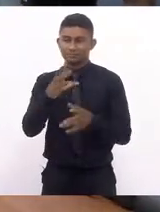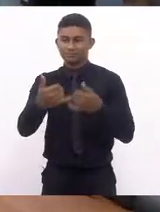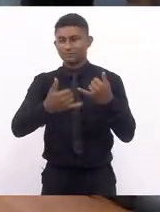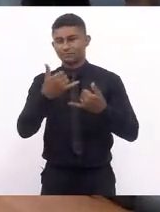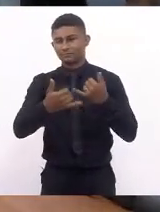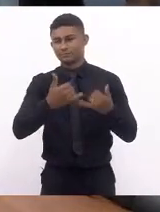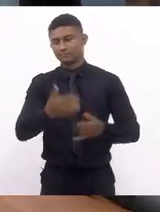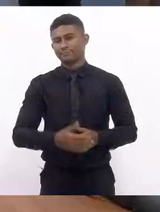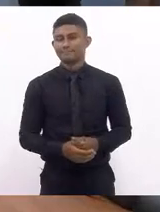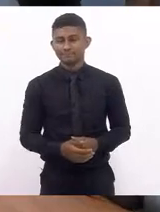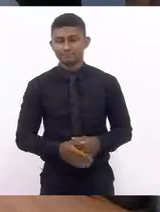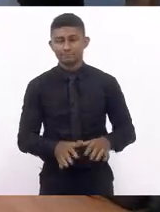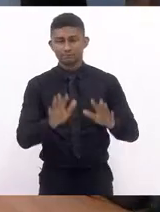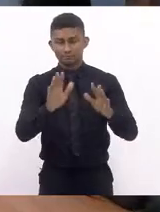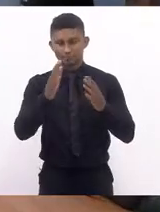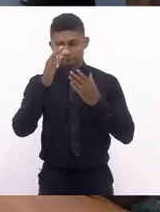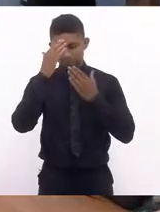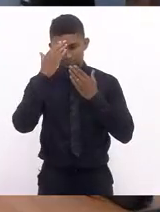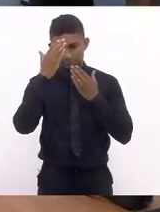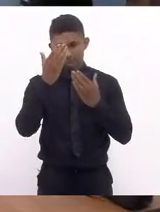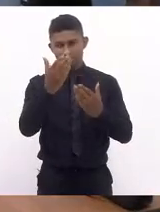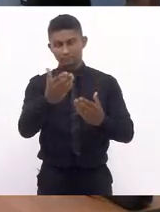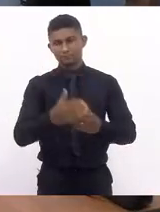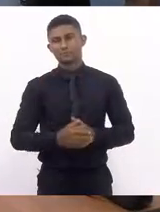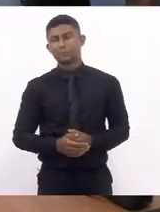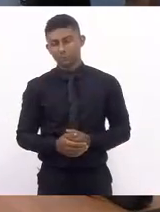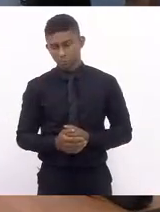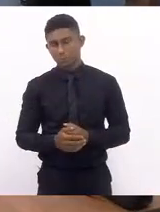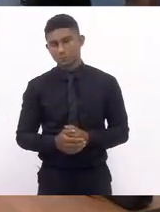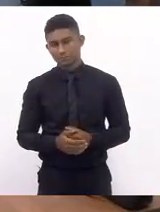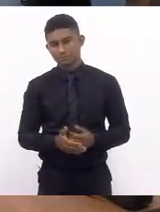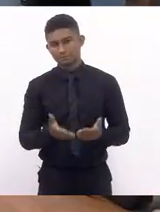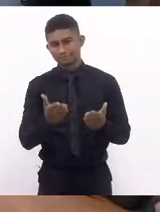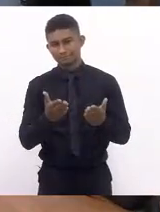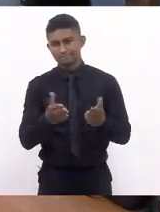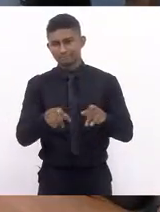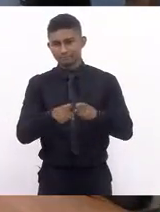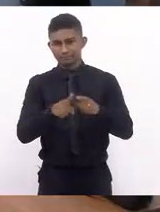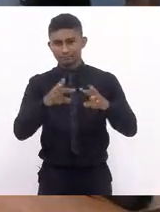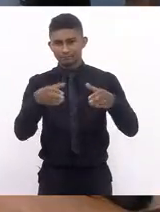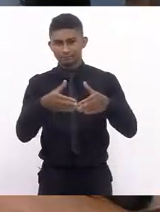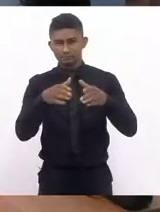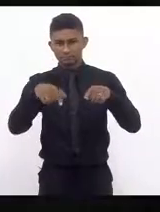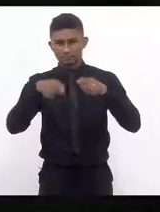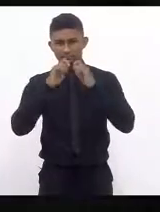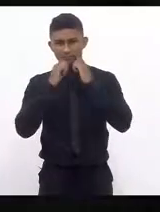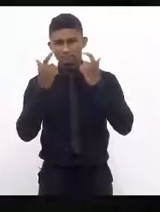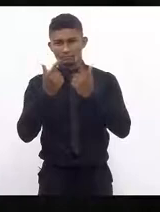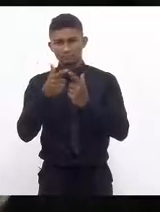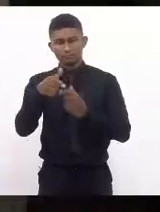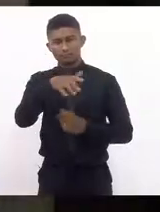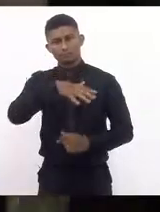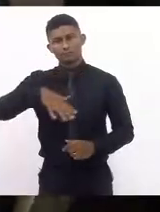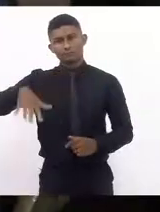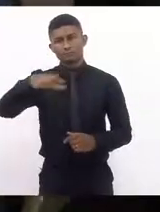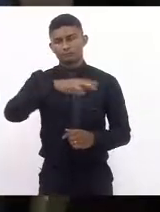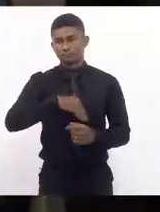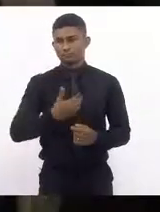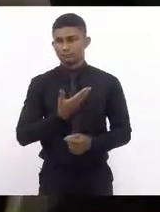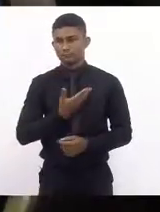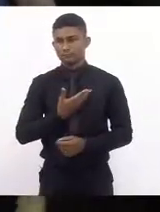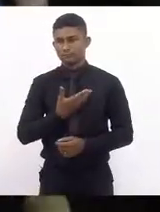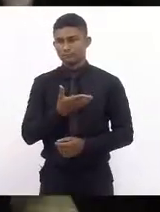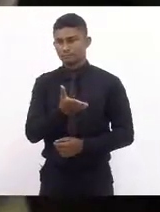Brincadeiras à parte agradecer ao senhor a toda equipe da alerj a todos os